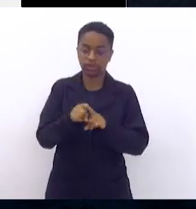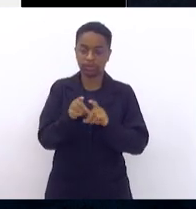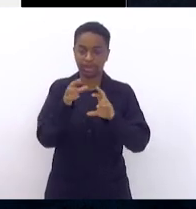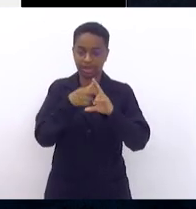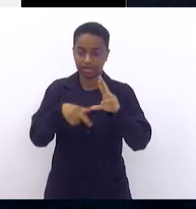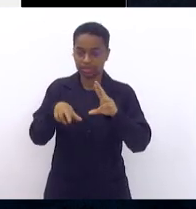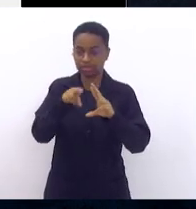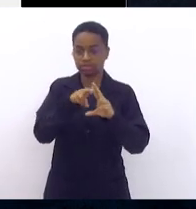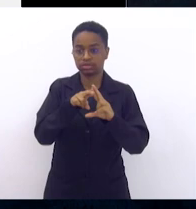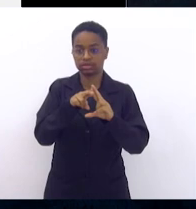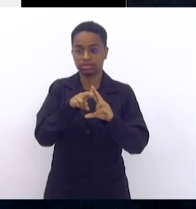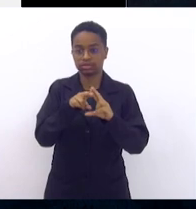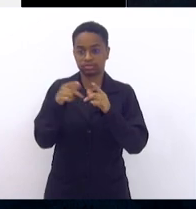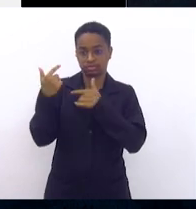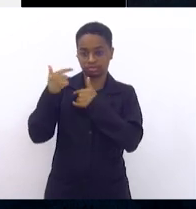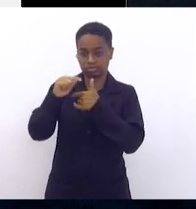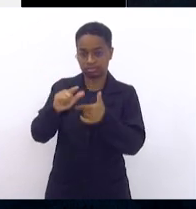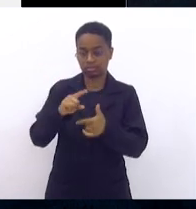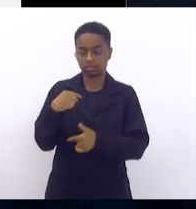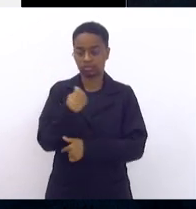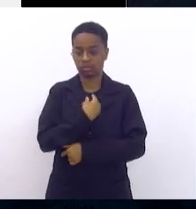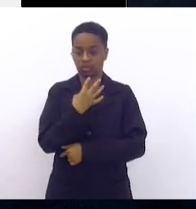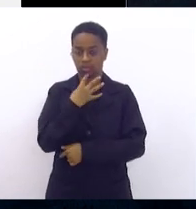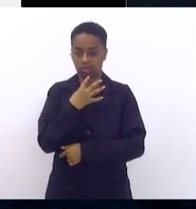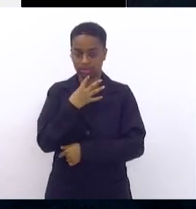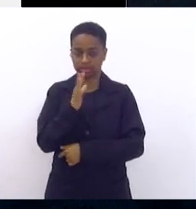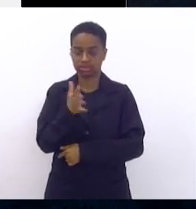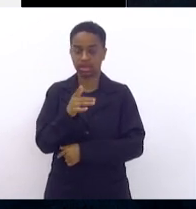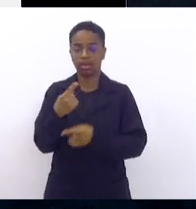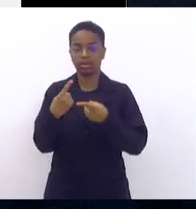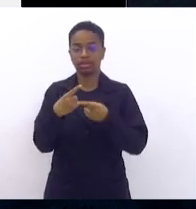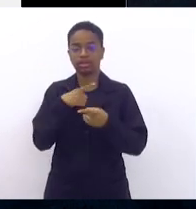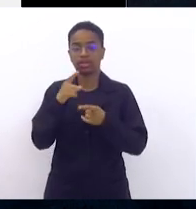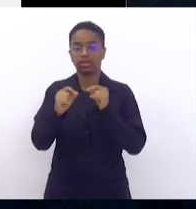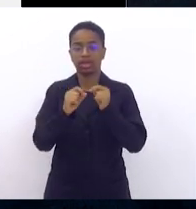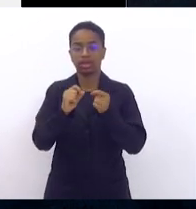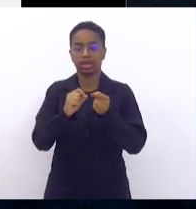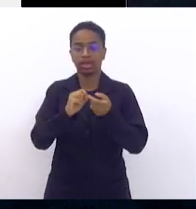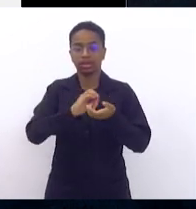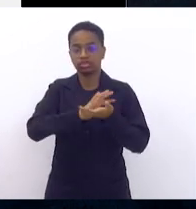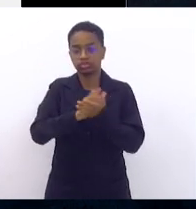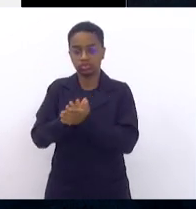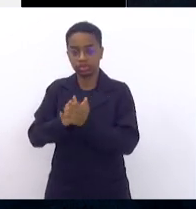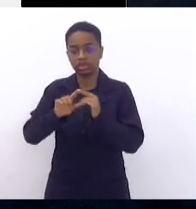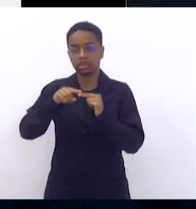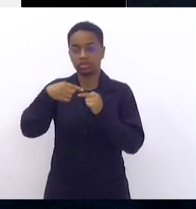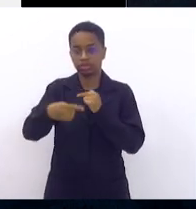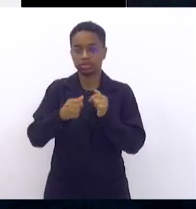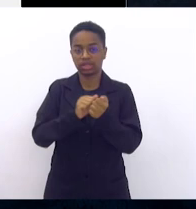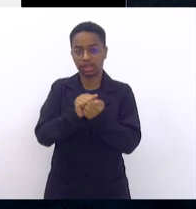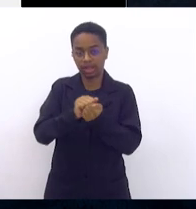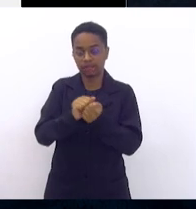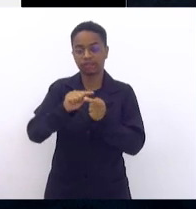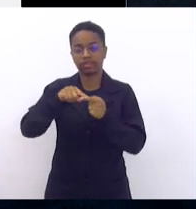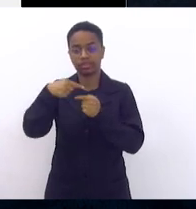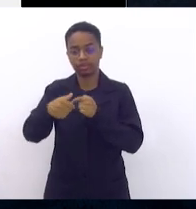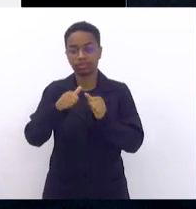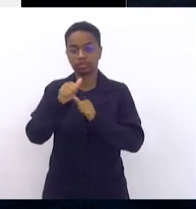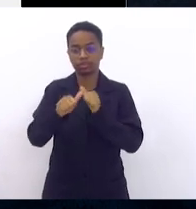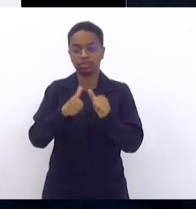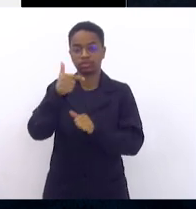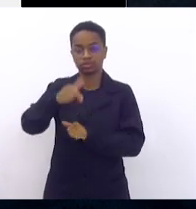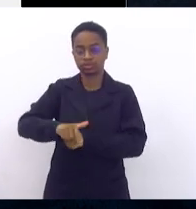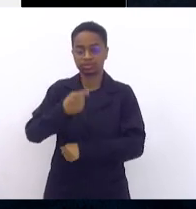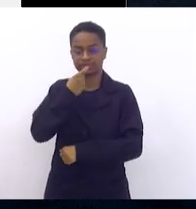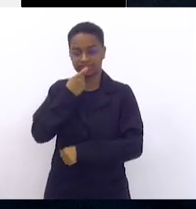tradicional que a gente conhece hoje que nesse tritura o plástico lava e transforma em plástico novamente tanto do